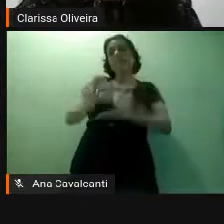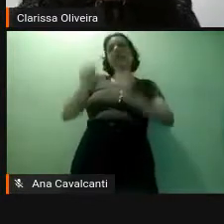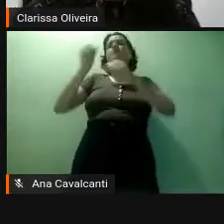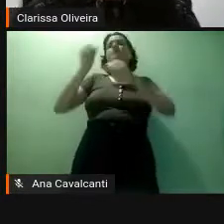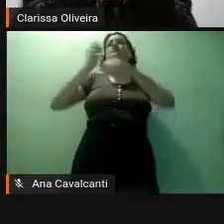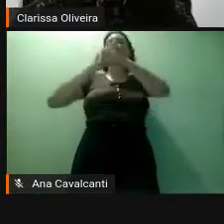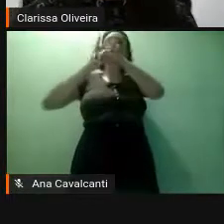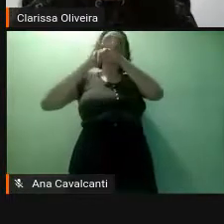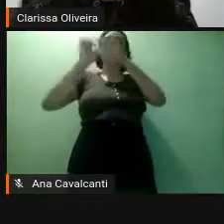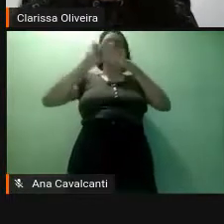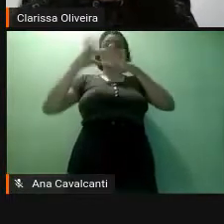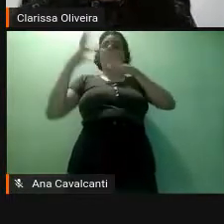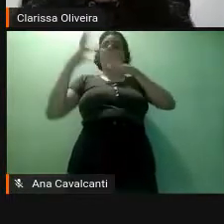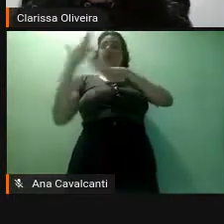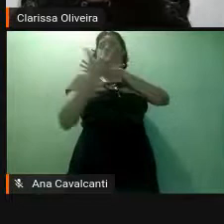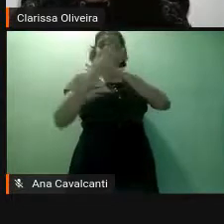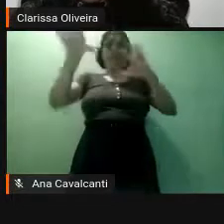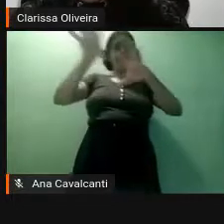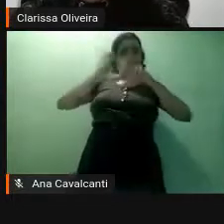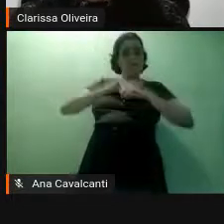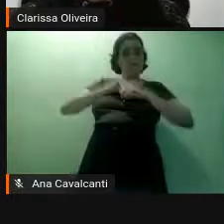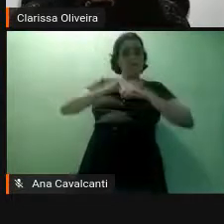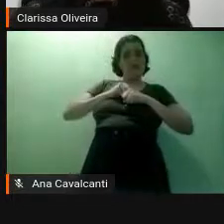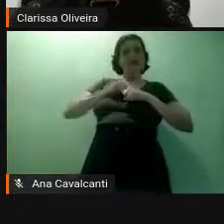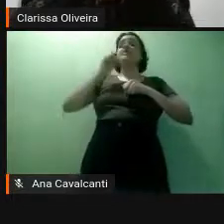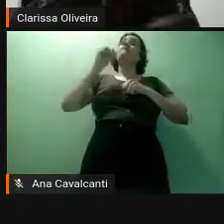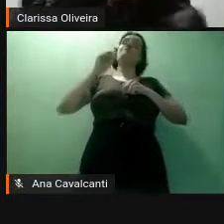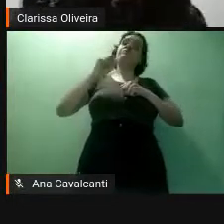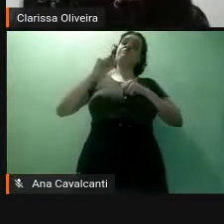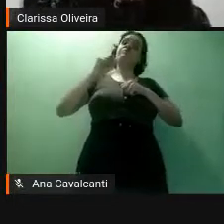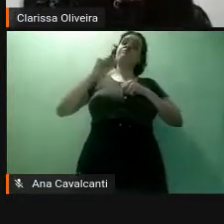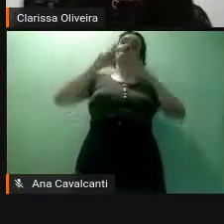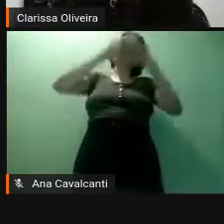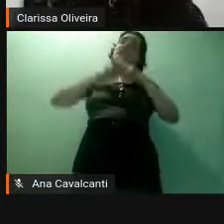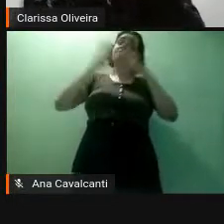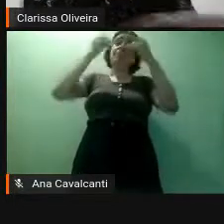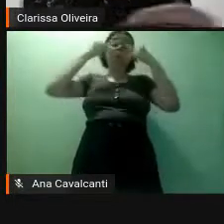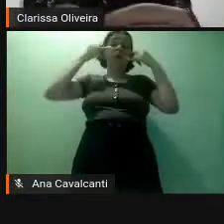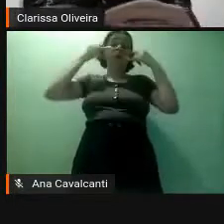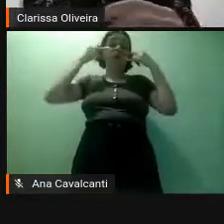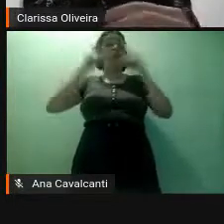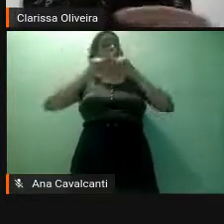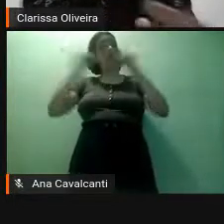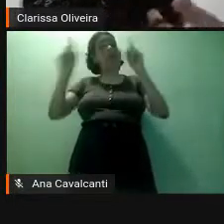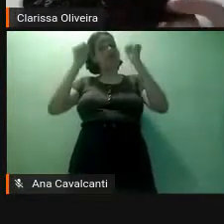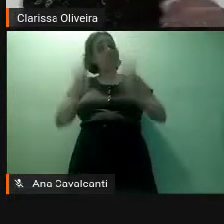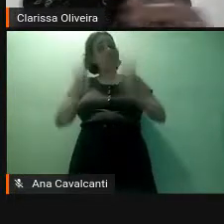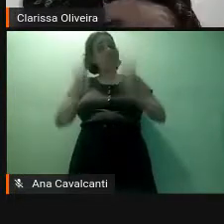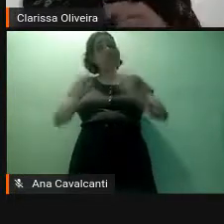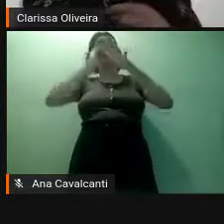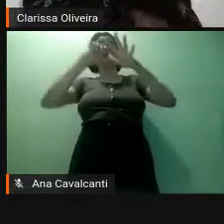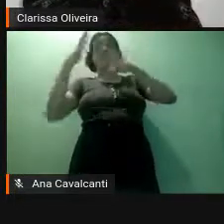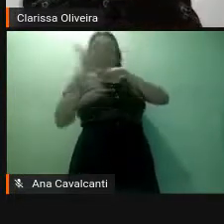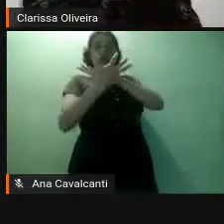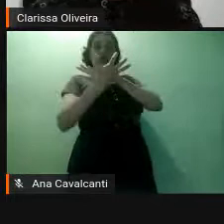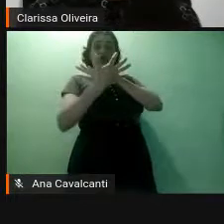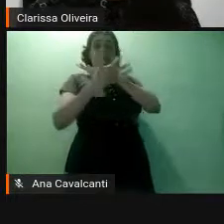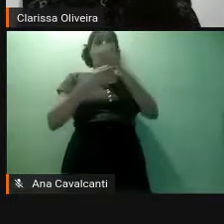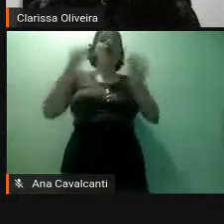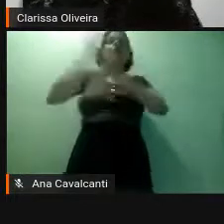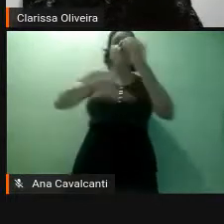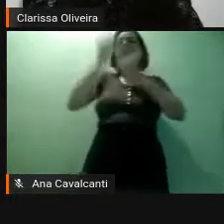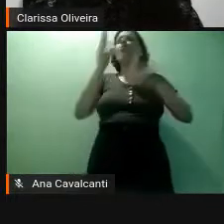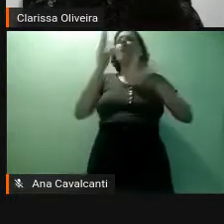sim se contaminar, mesmo utilizando a máscara. Outra dica, como é que essa máscara ela deve ficar no nosso